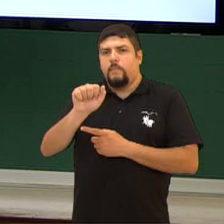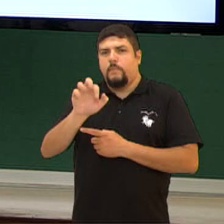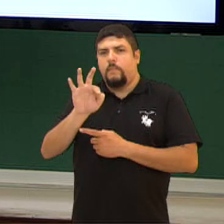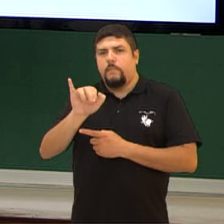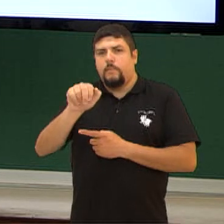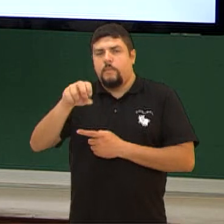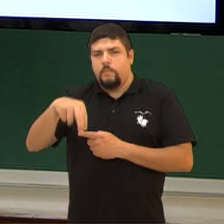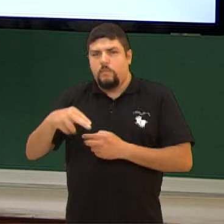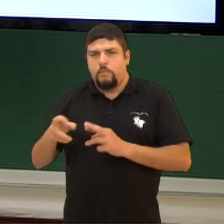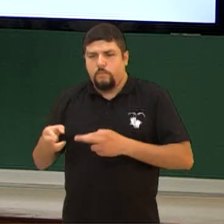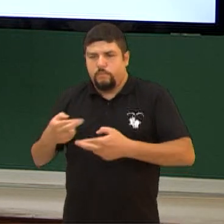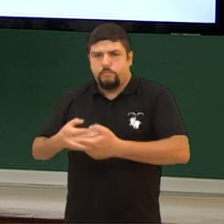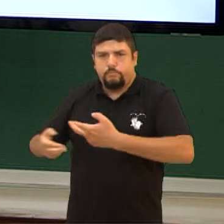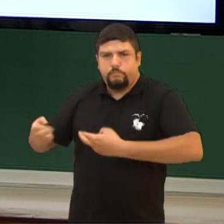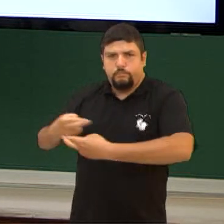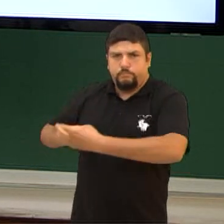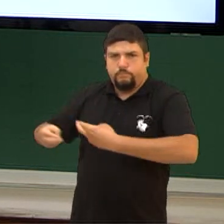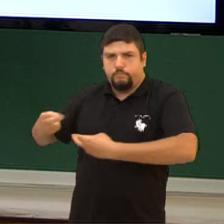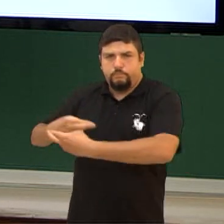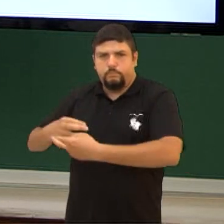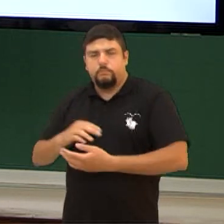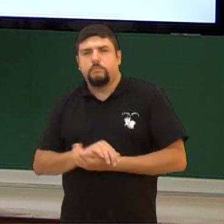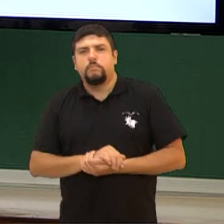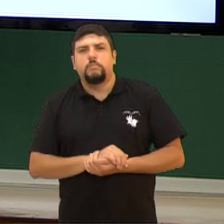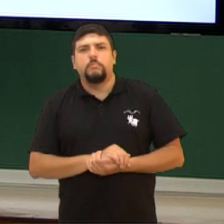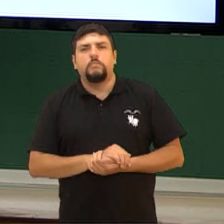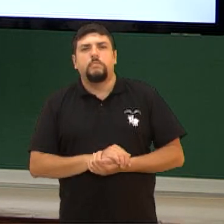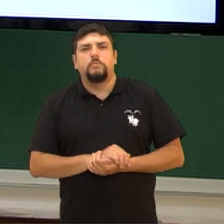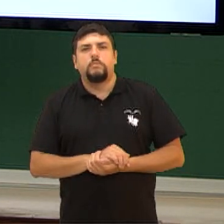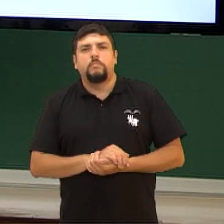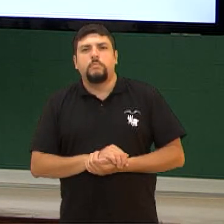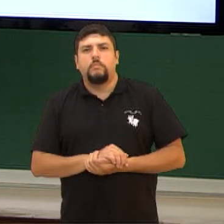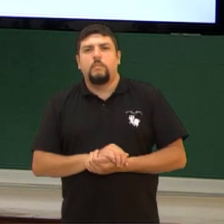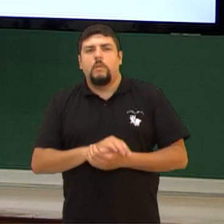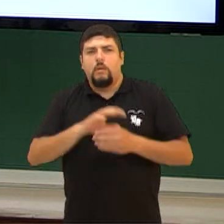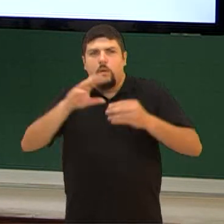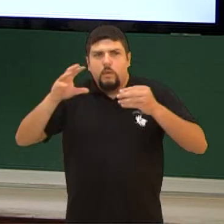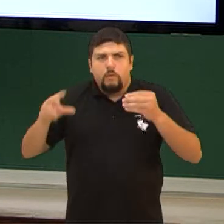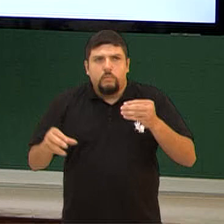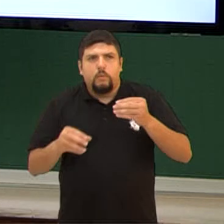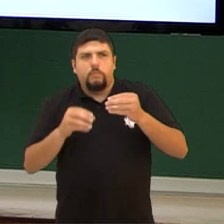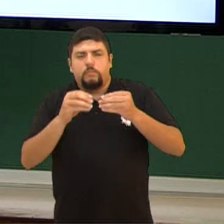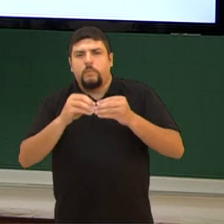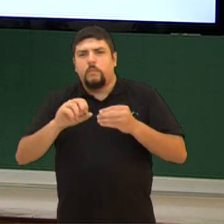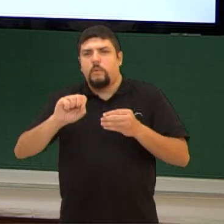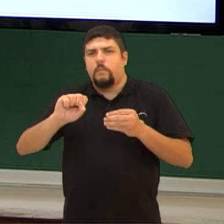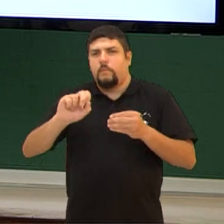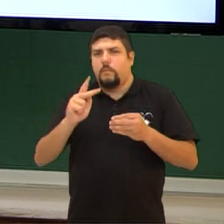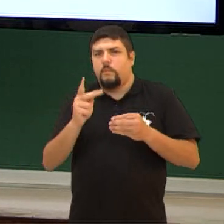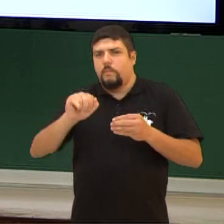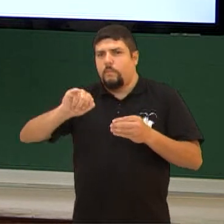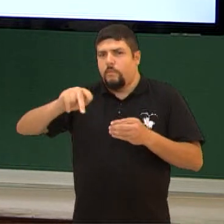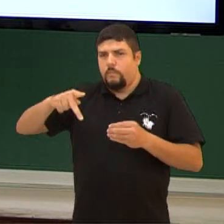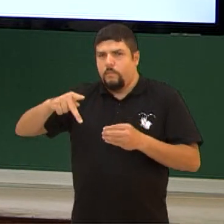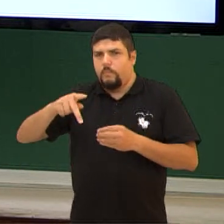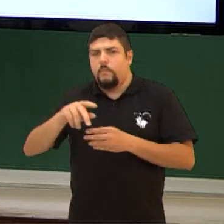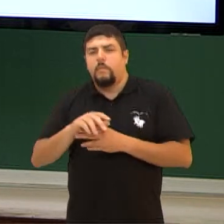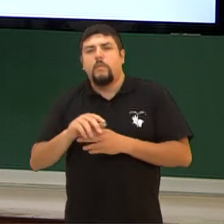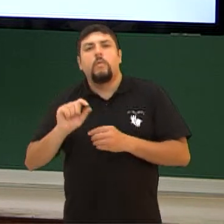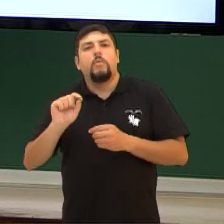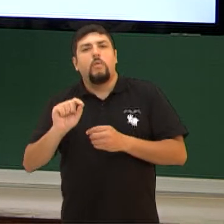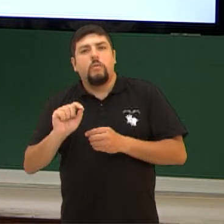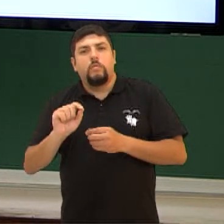relação, tá? Acrescentando o sufixo ship, eu formo a palavra relationship, que seria,